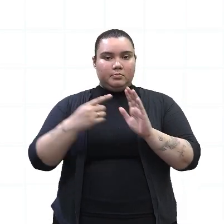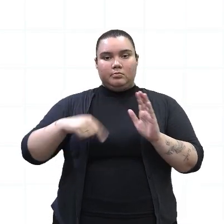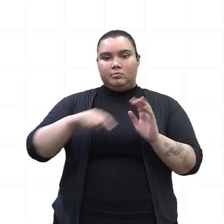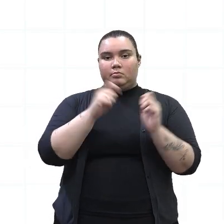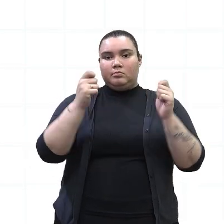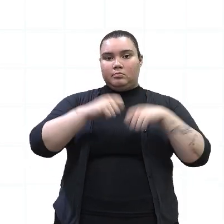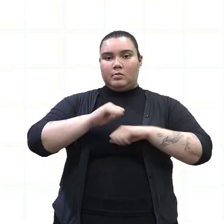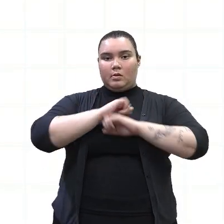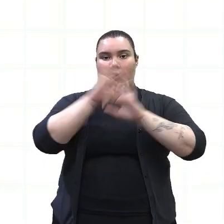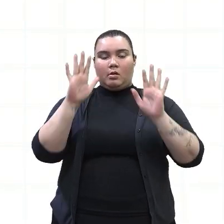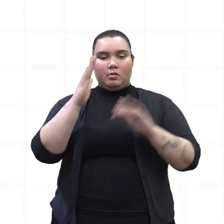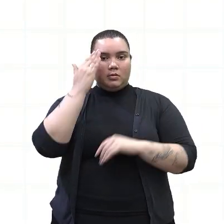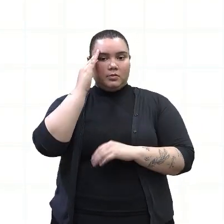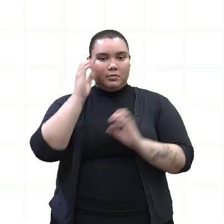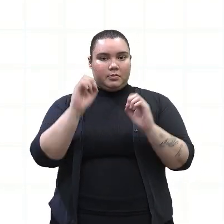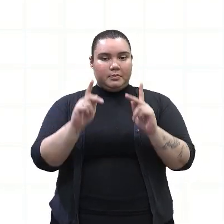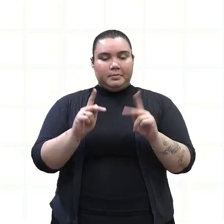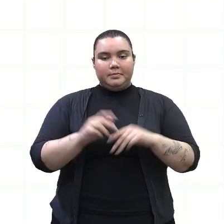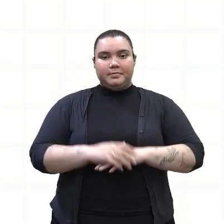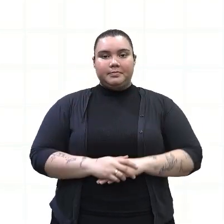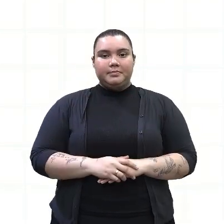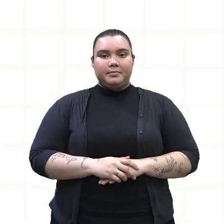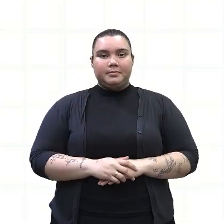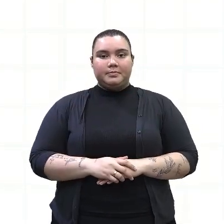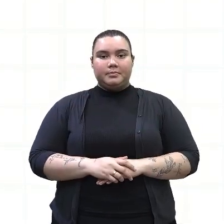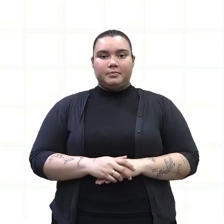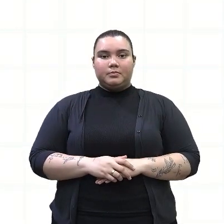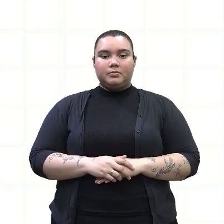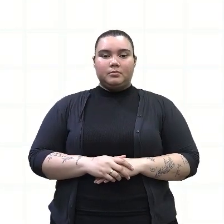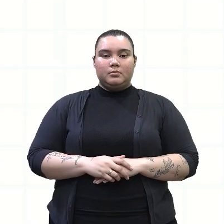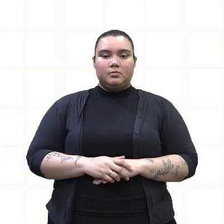possam observar junto comigo. Let's go!